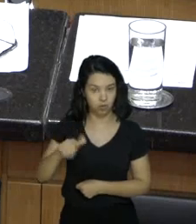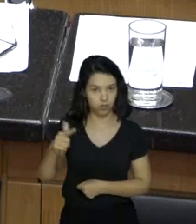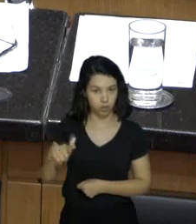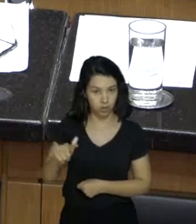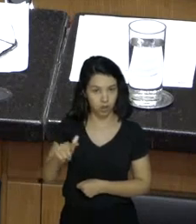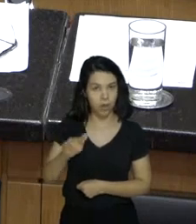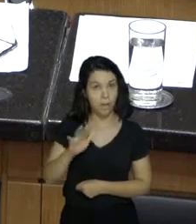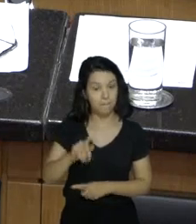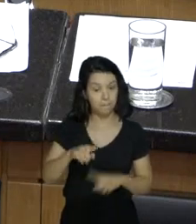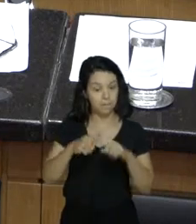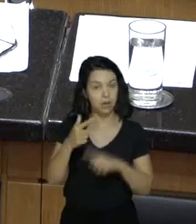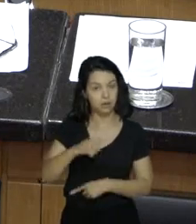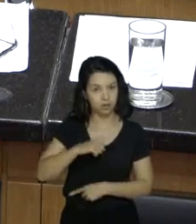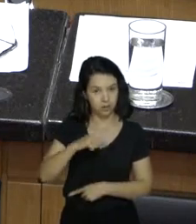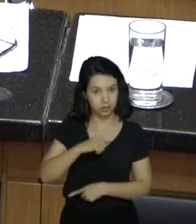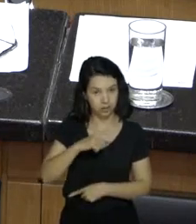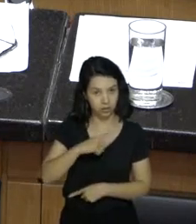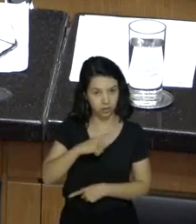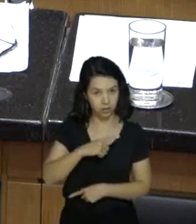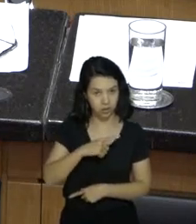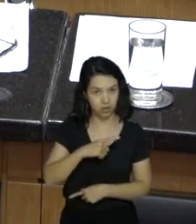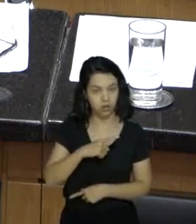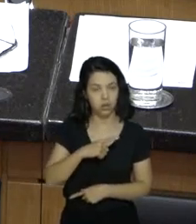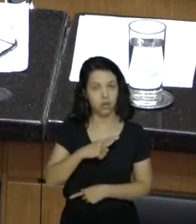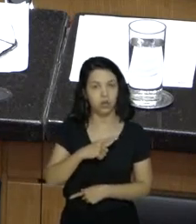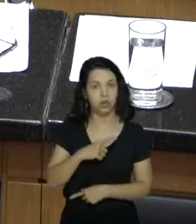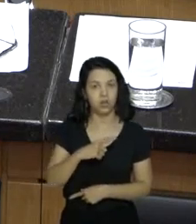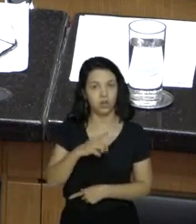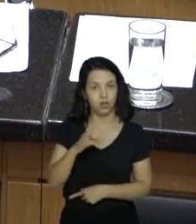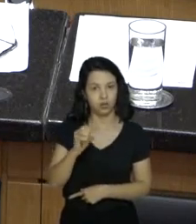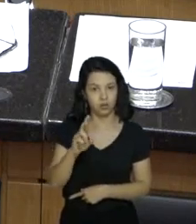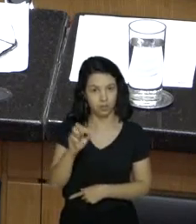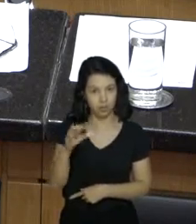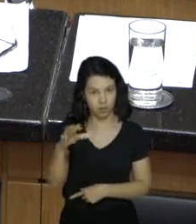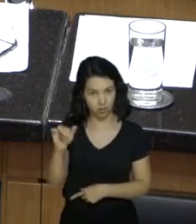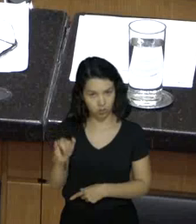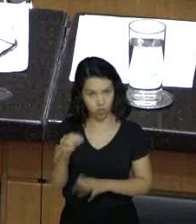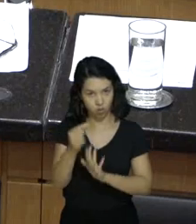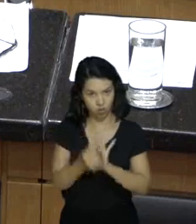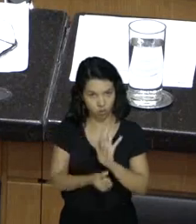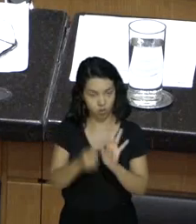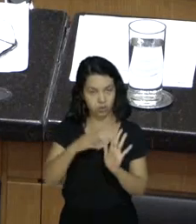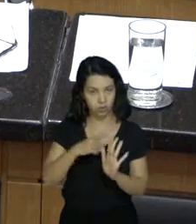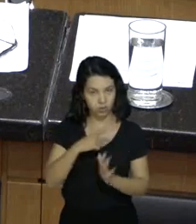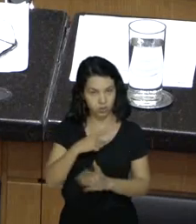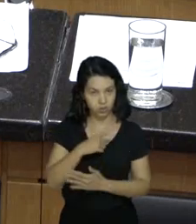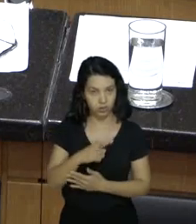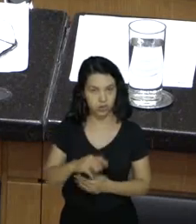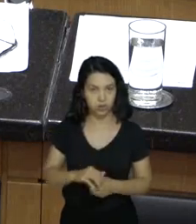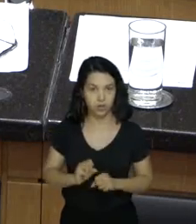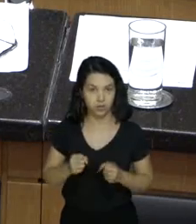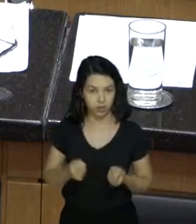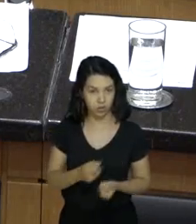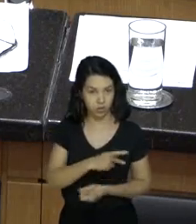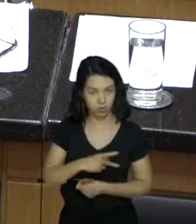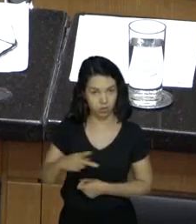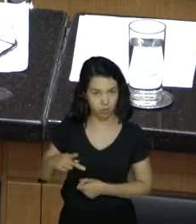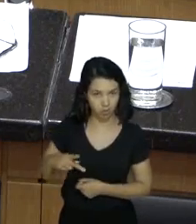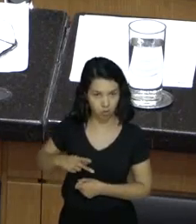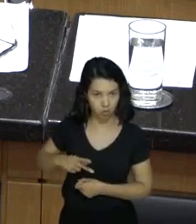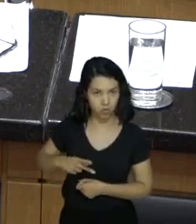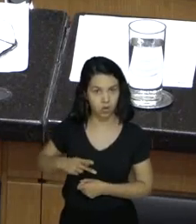E constitucionalmente, e também por decisão do Supremo Tribunal Federal, a Defensoria Pública é